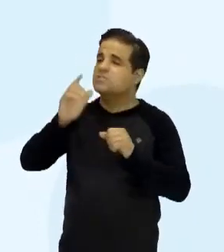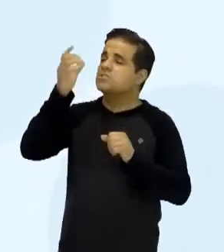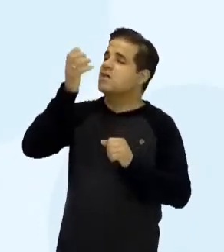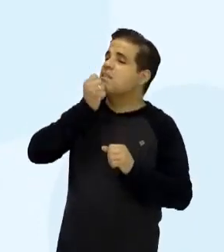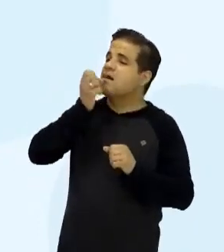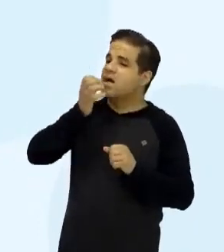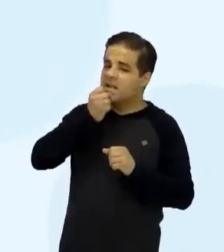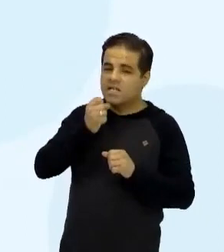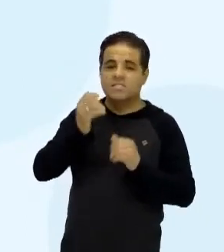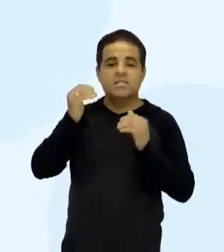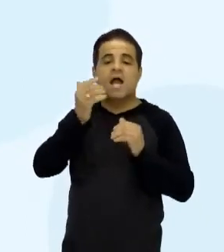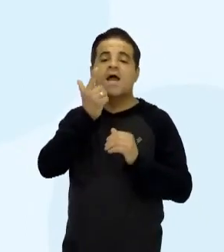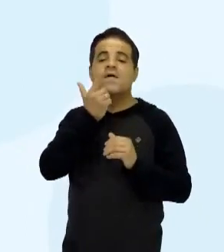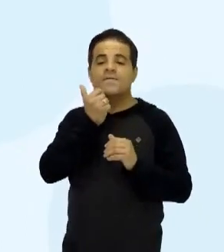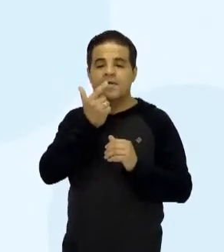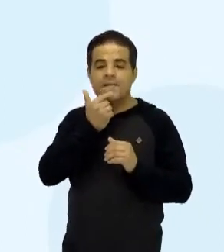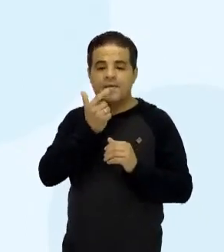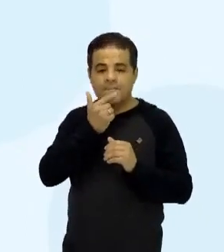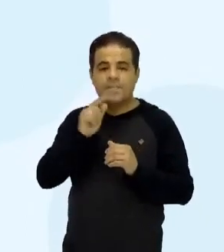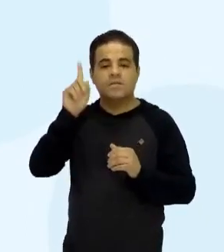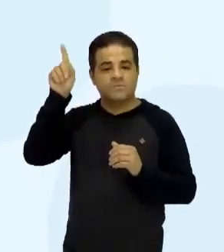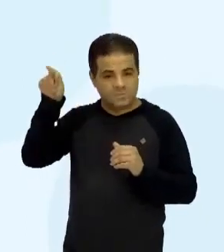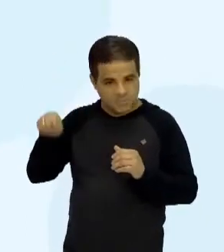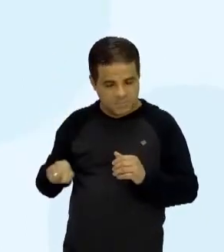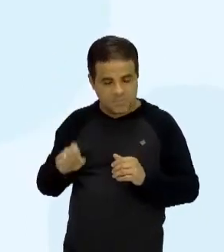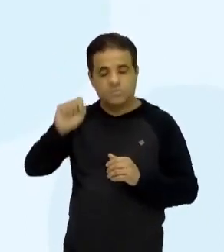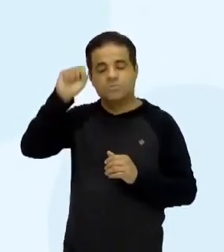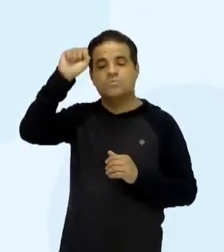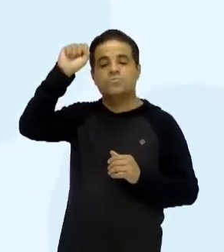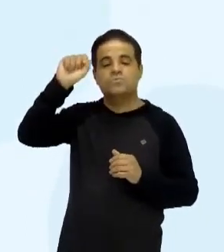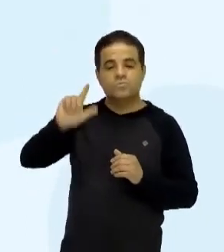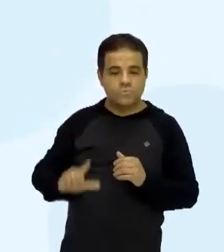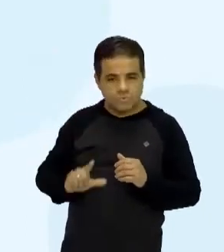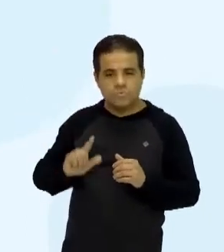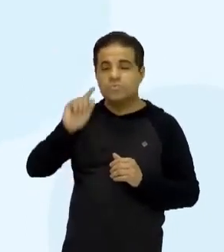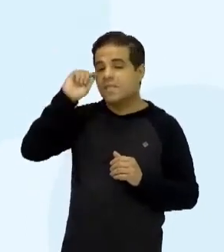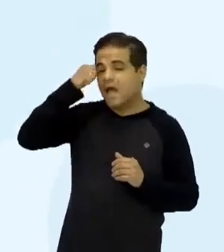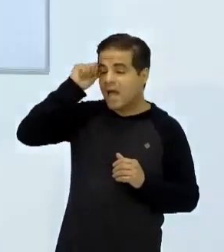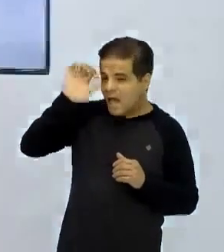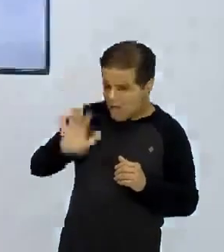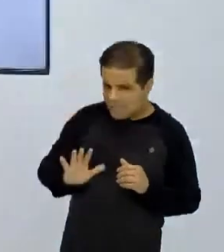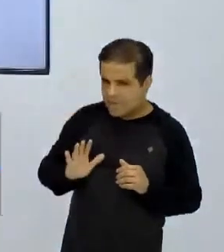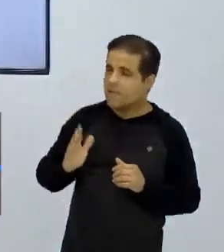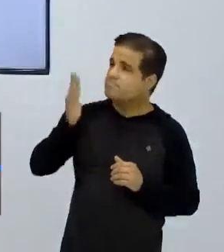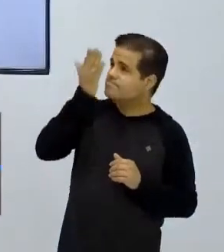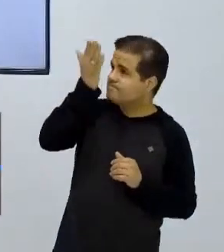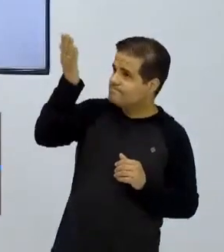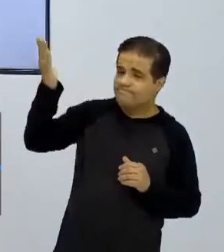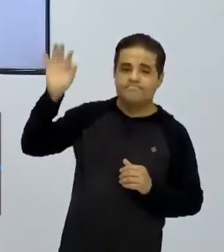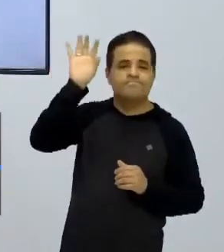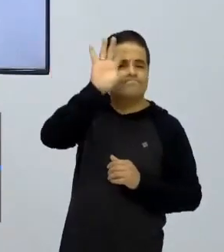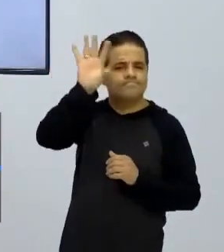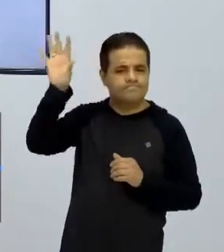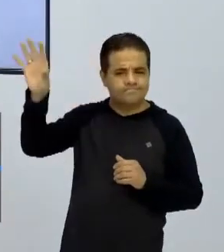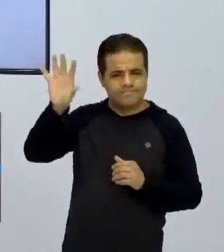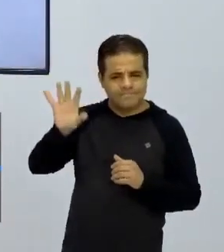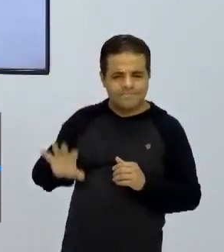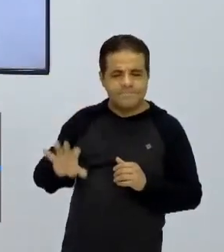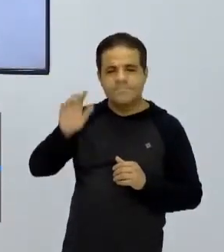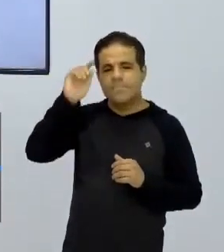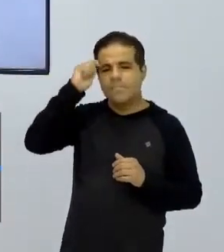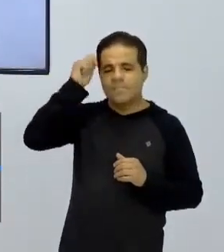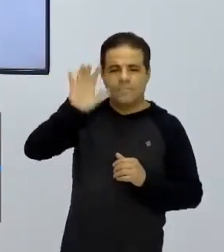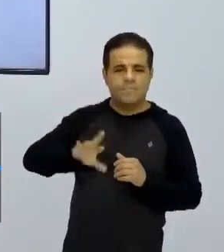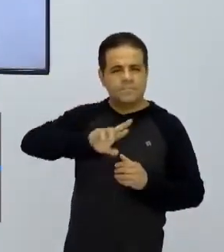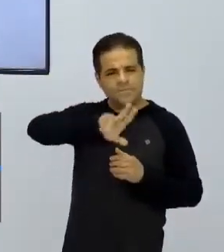e em vermelho, a África Meridional ou o Sul da África. Certo, pessoal? Então tá aí as regiões do continente africano, né,